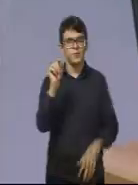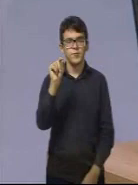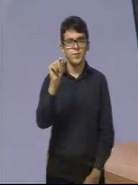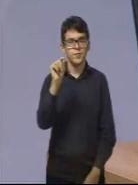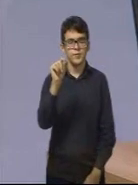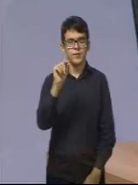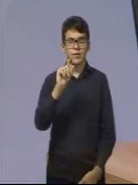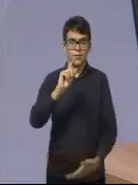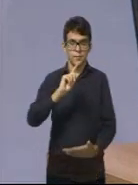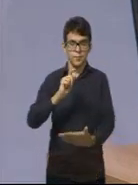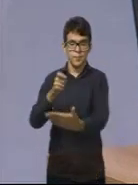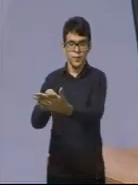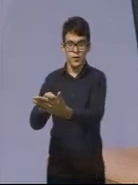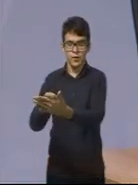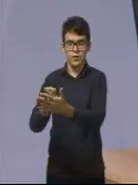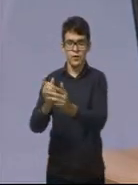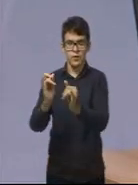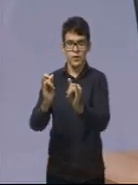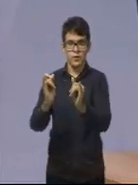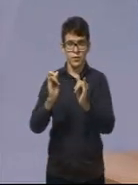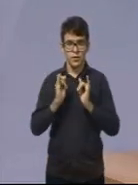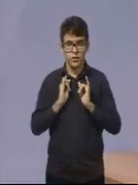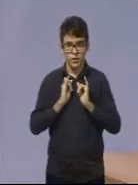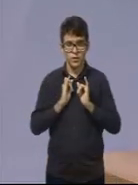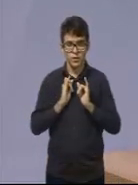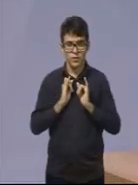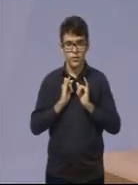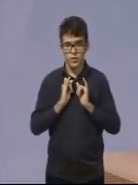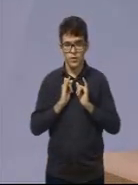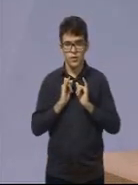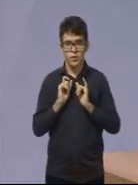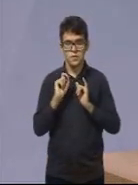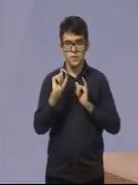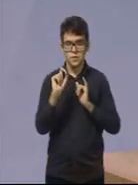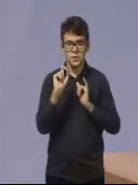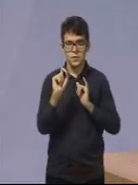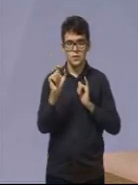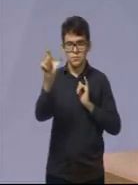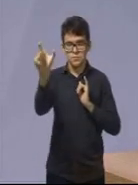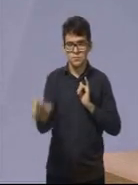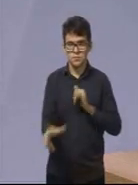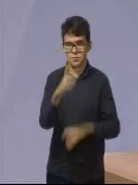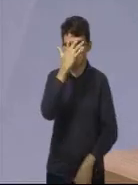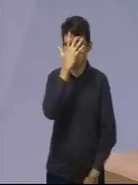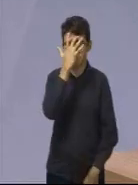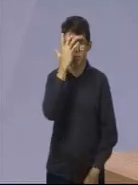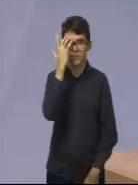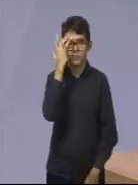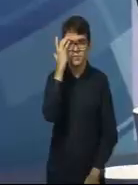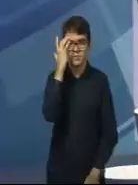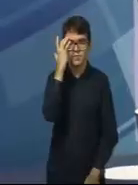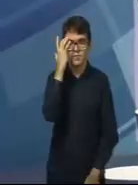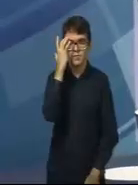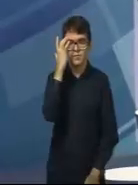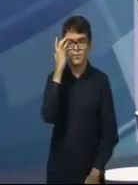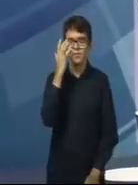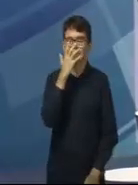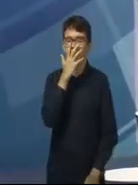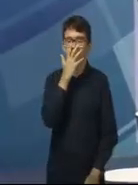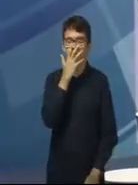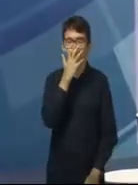bem, o justo, para seja quem for que trabalhe, acrescenta-se a